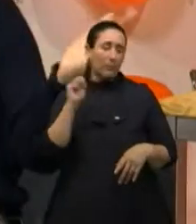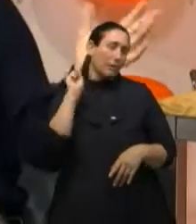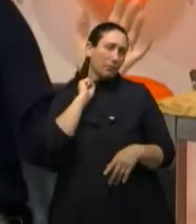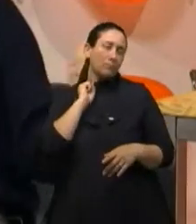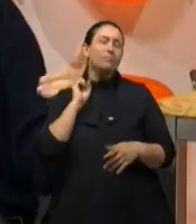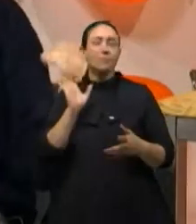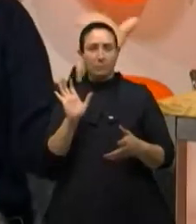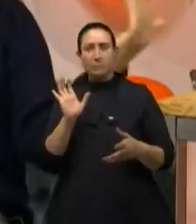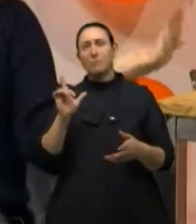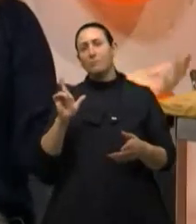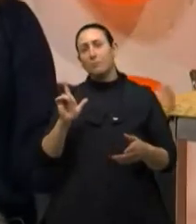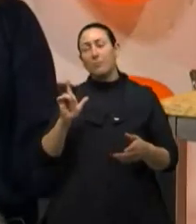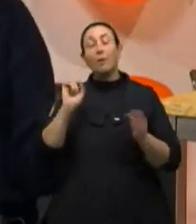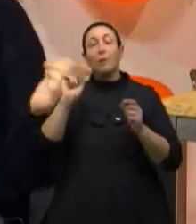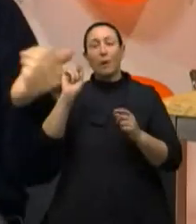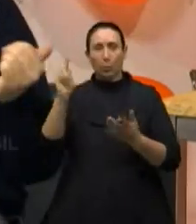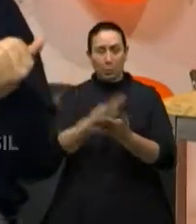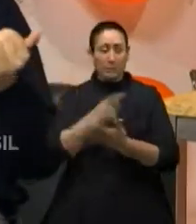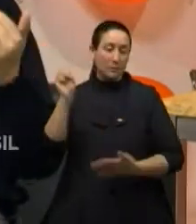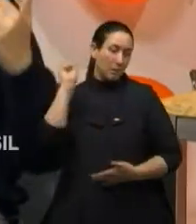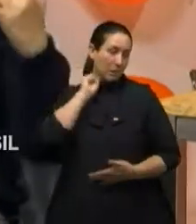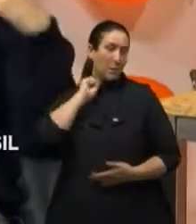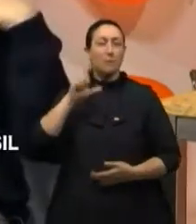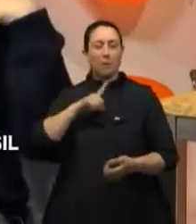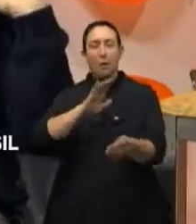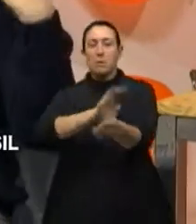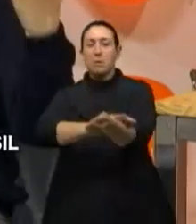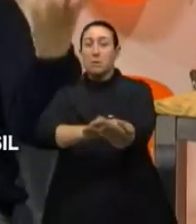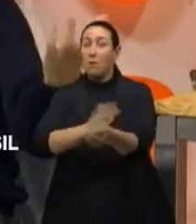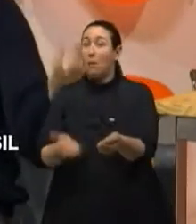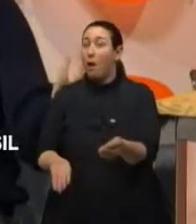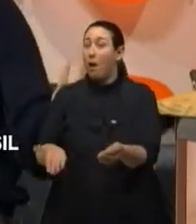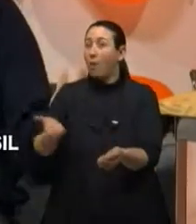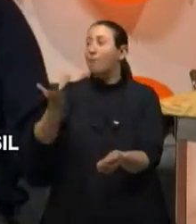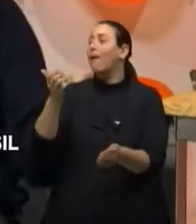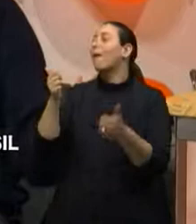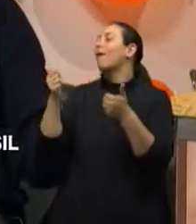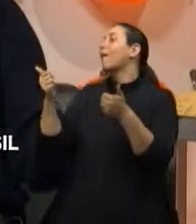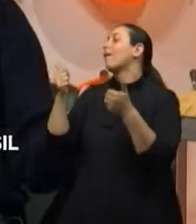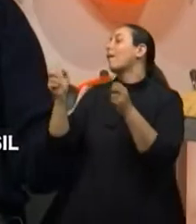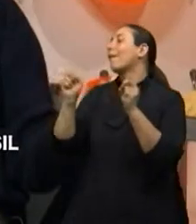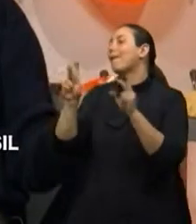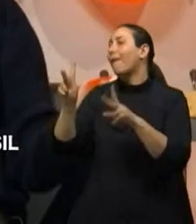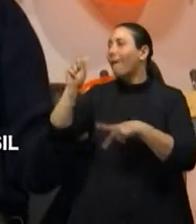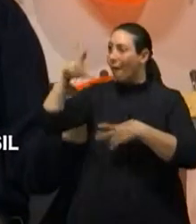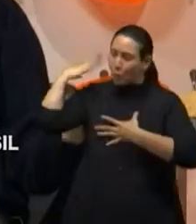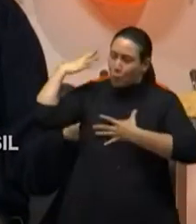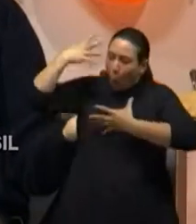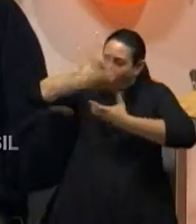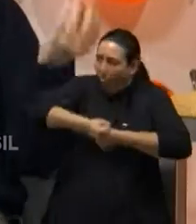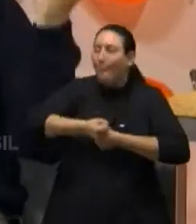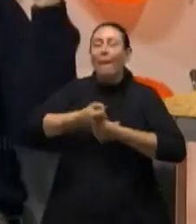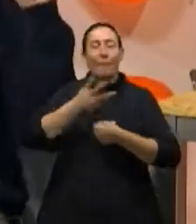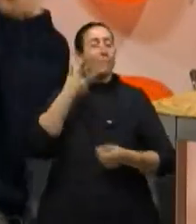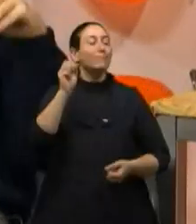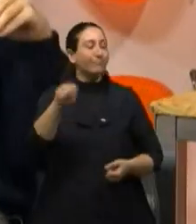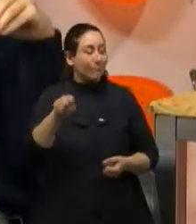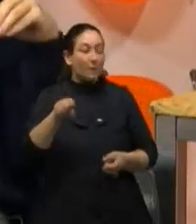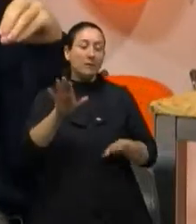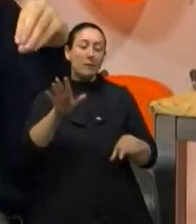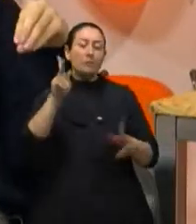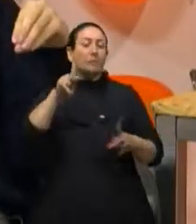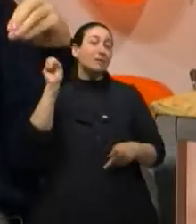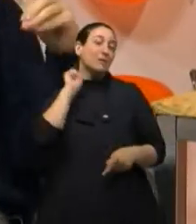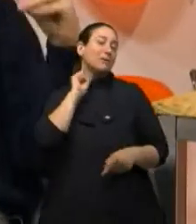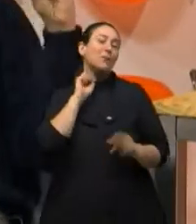quem é estressado tem mais pressão alta né tá mais suscetível um somatório é um somatório de coisas mas a questão